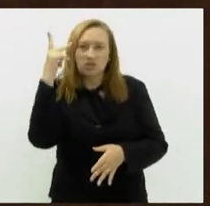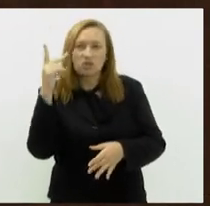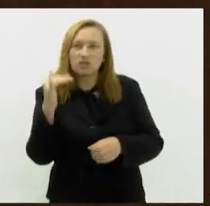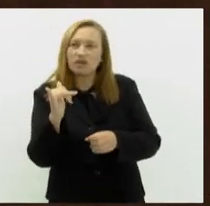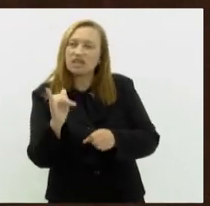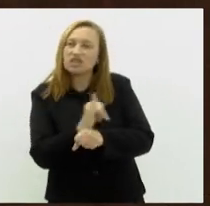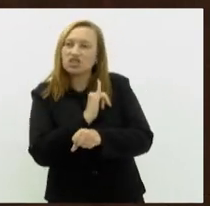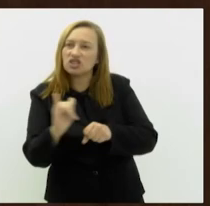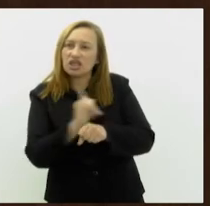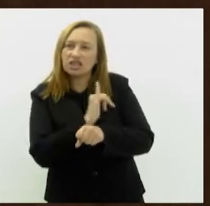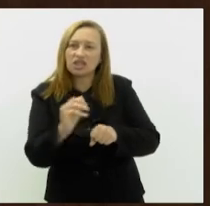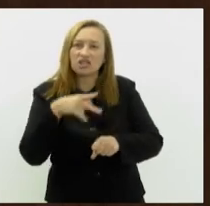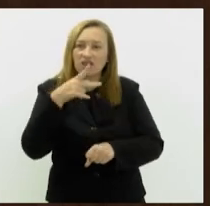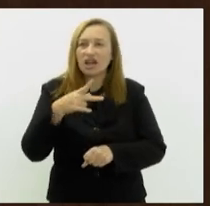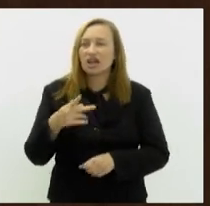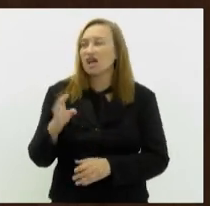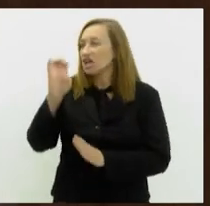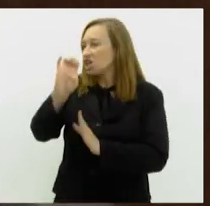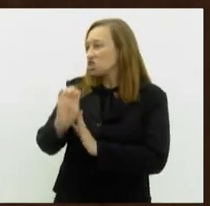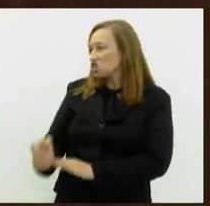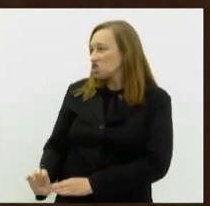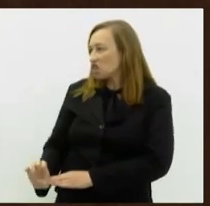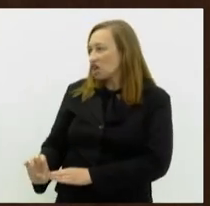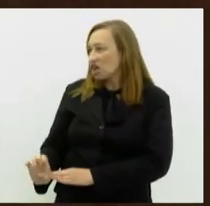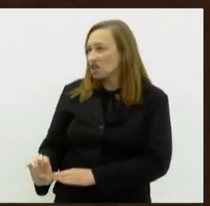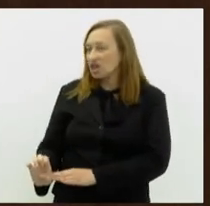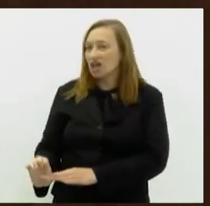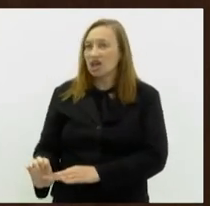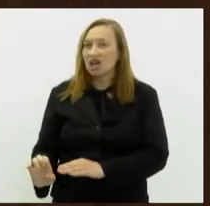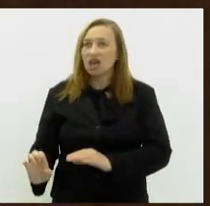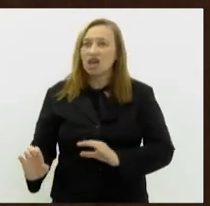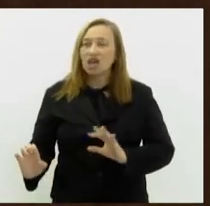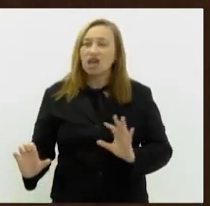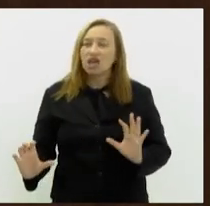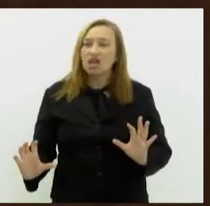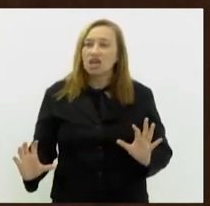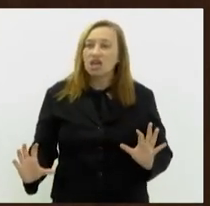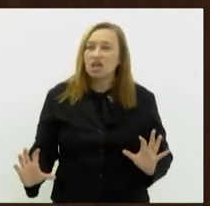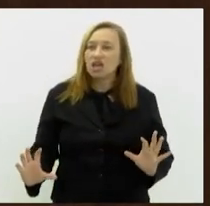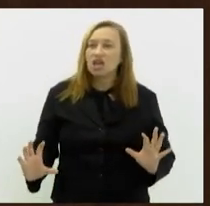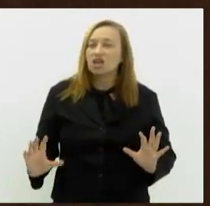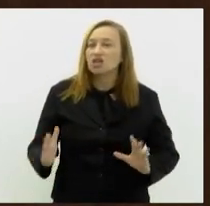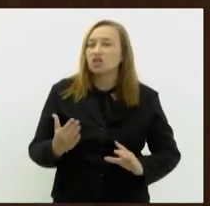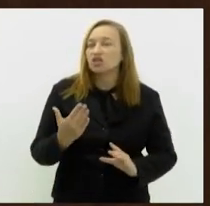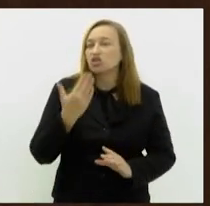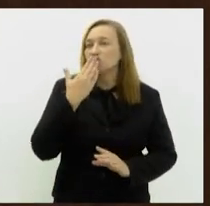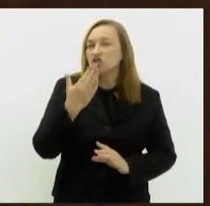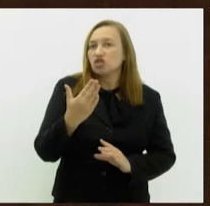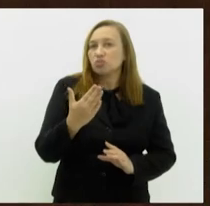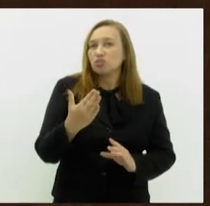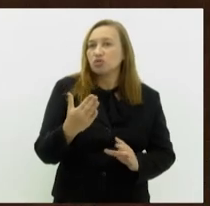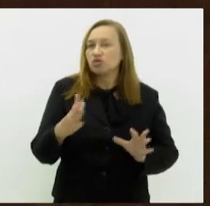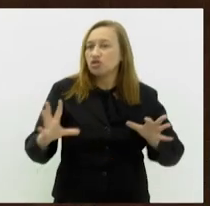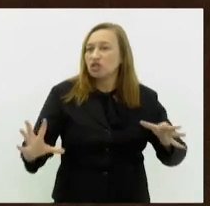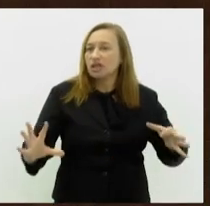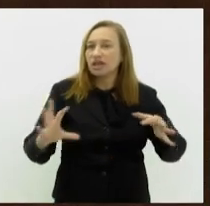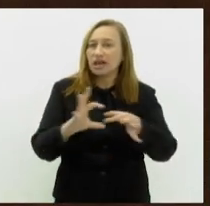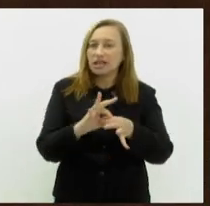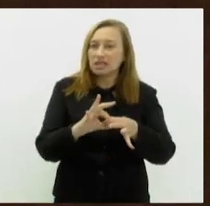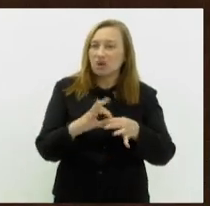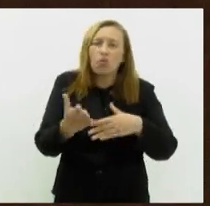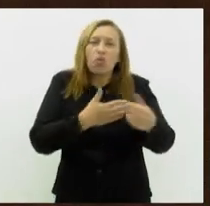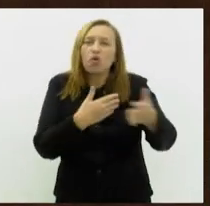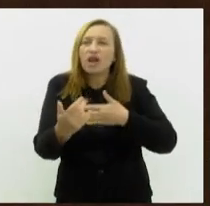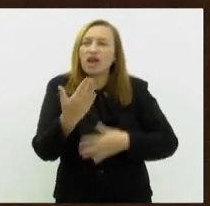que posições de esquerda se assemelham ou que tem algum tipo de consonância com